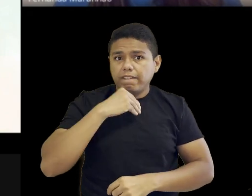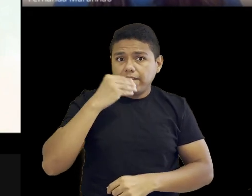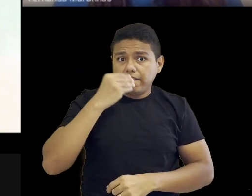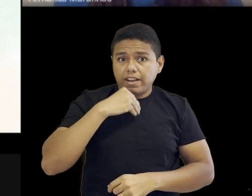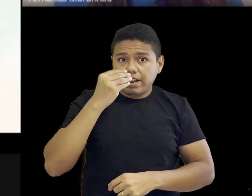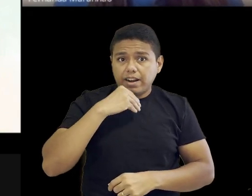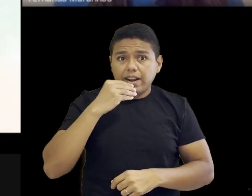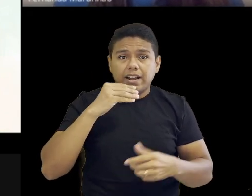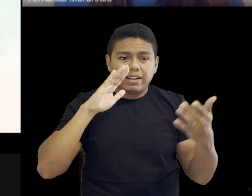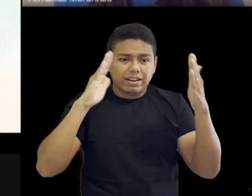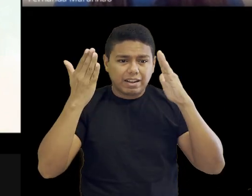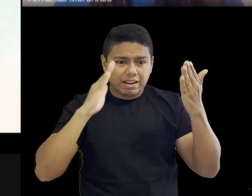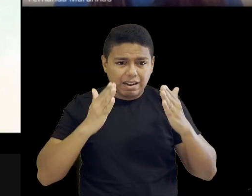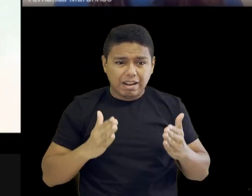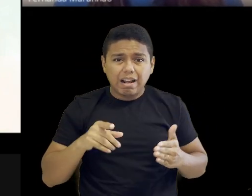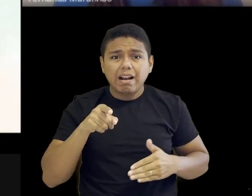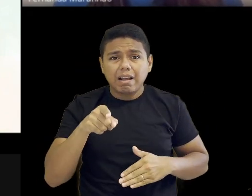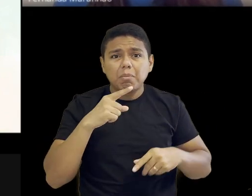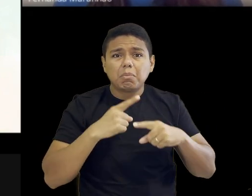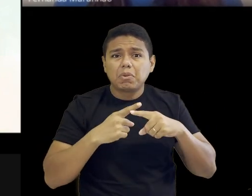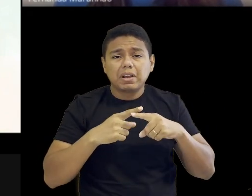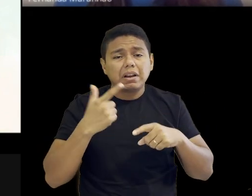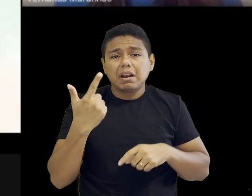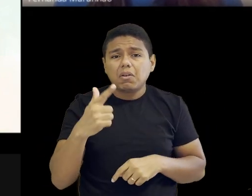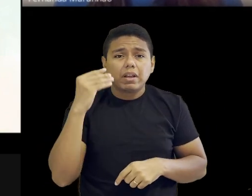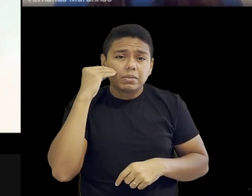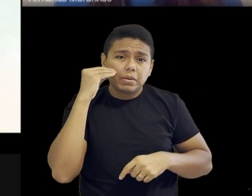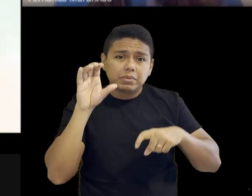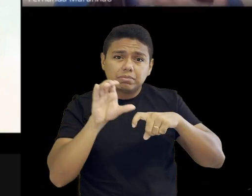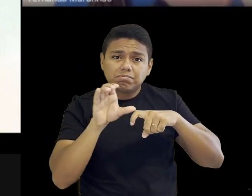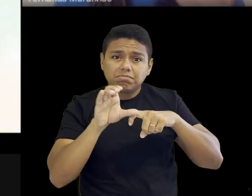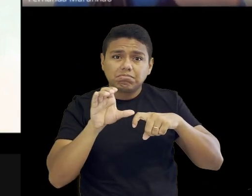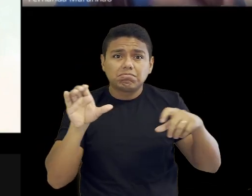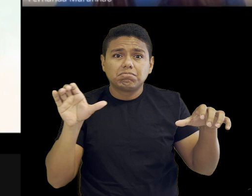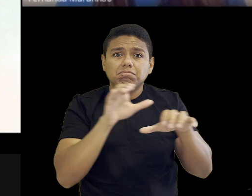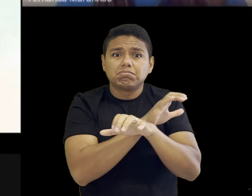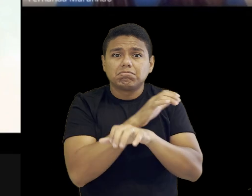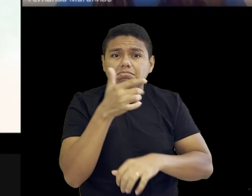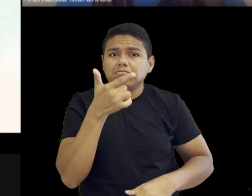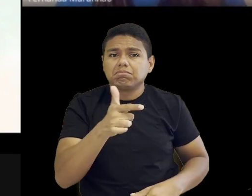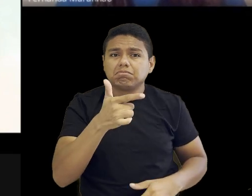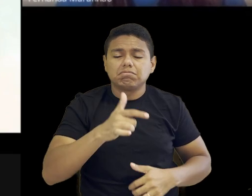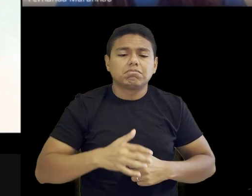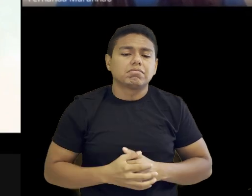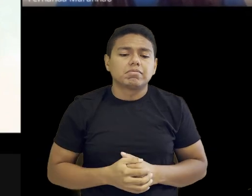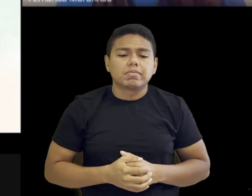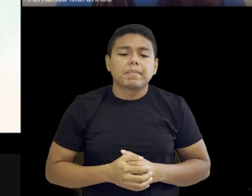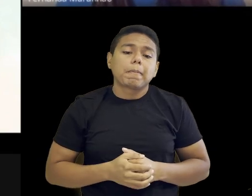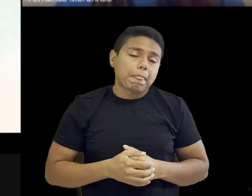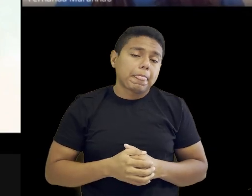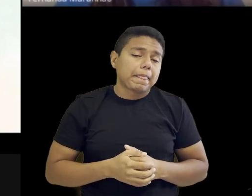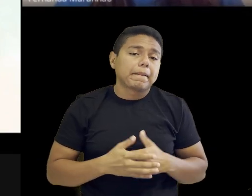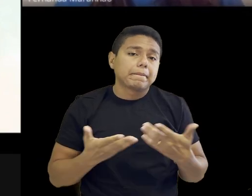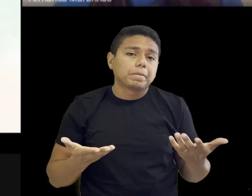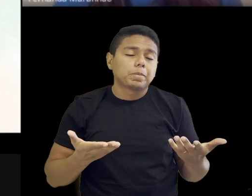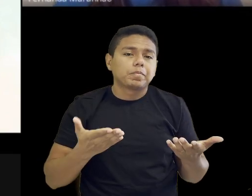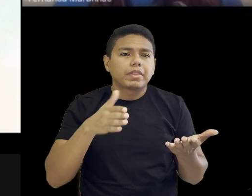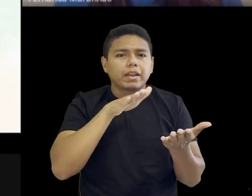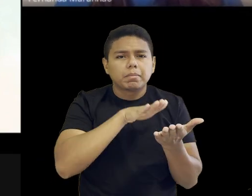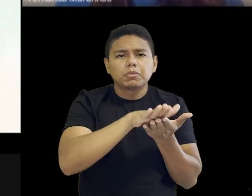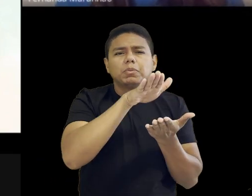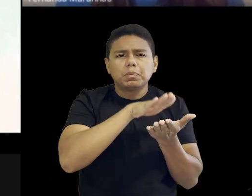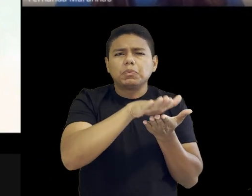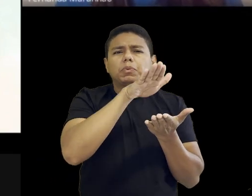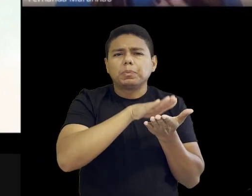da fraqueza dessa meta-análise por não incluir ensaios clínicos randomizados. Então, a